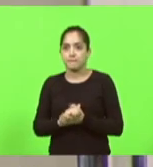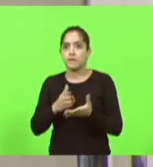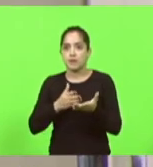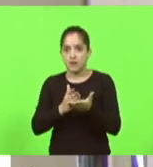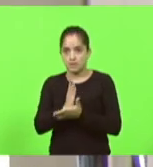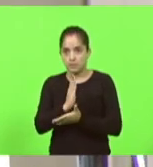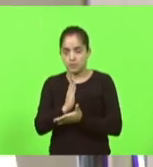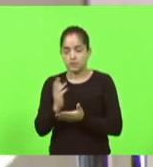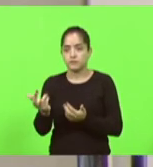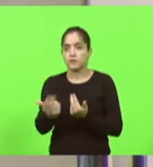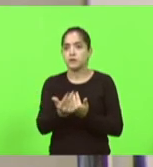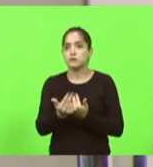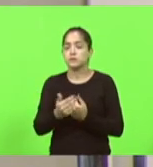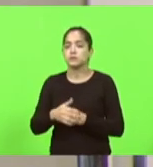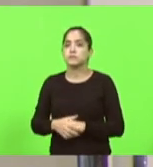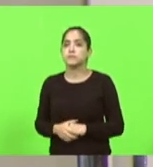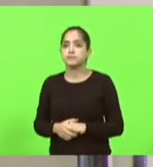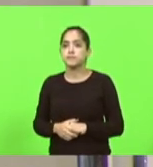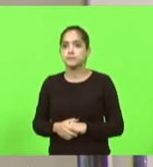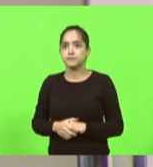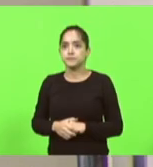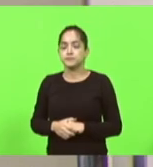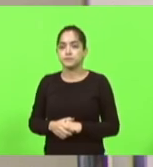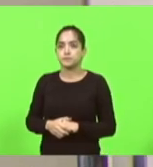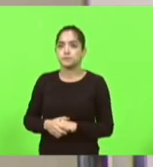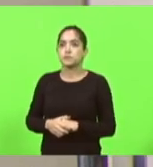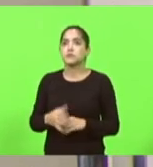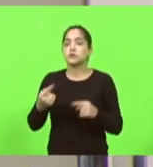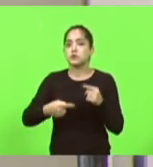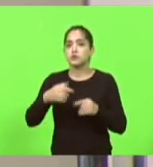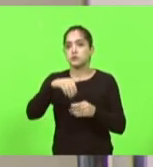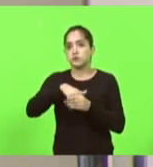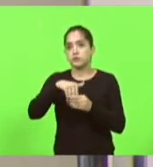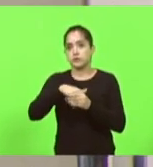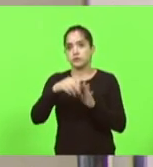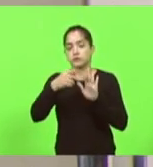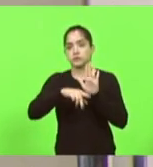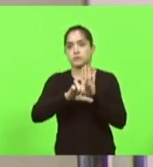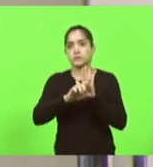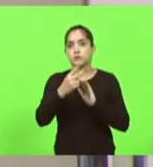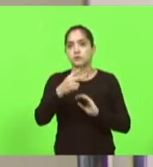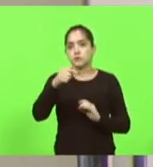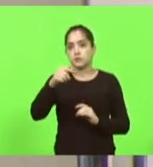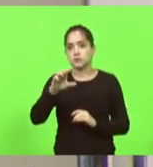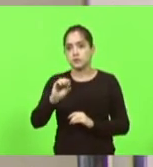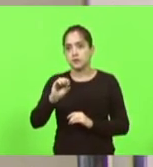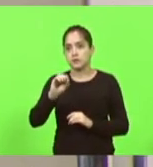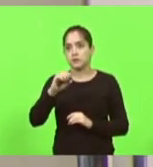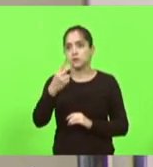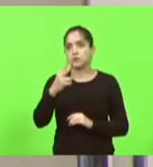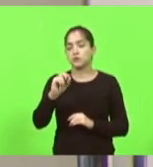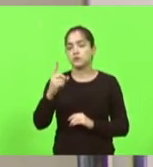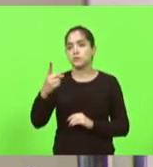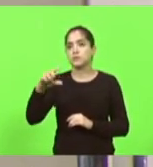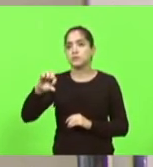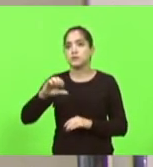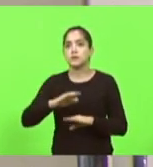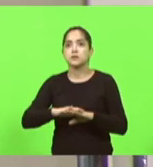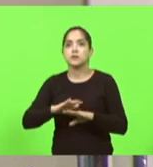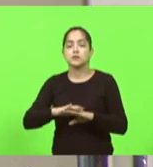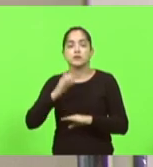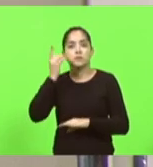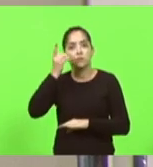por unanimidade. Discussão e votação em turno único do projeto de lei 270.0/2019, autor deputado Ivan